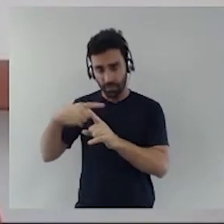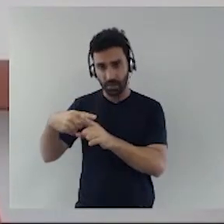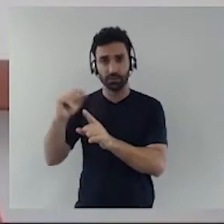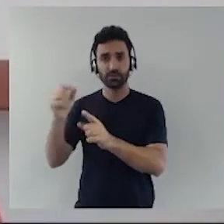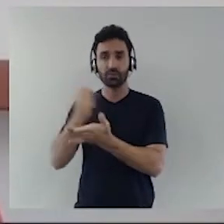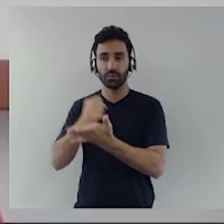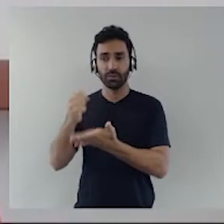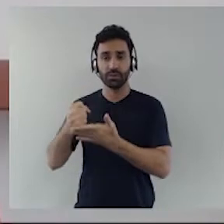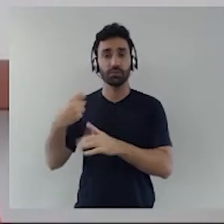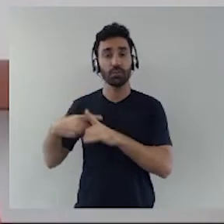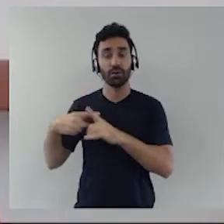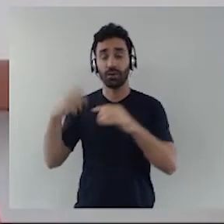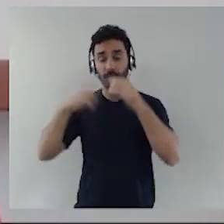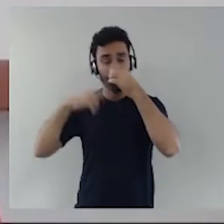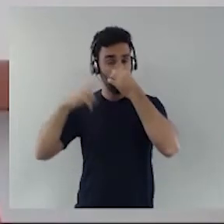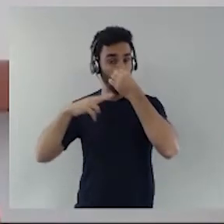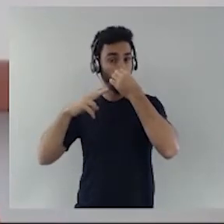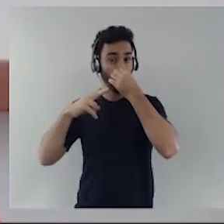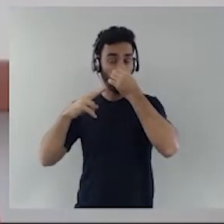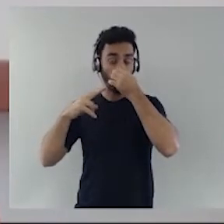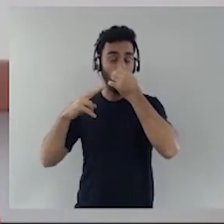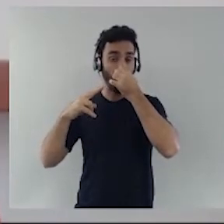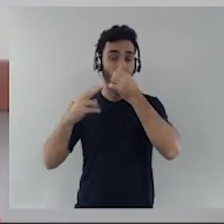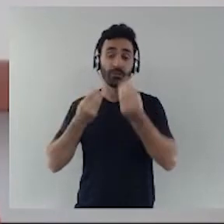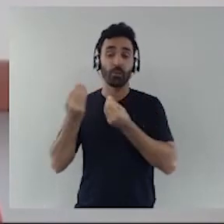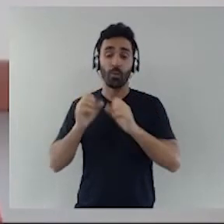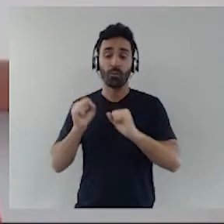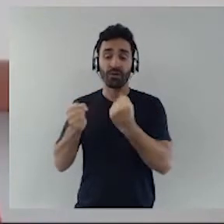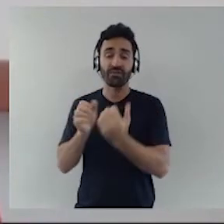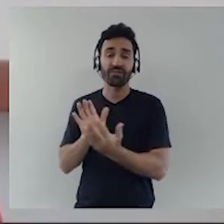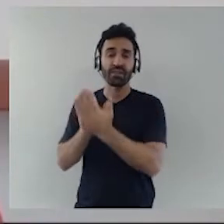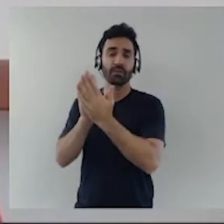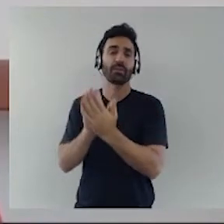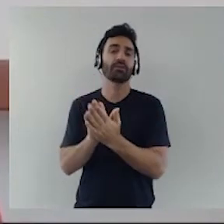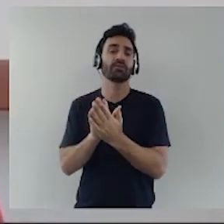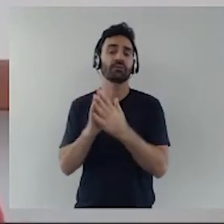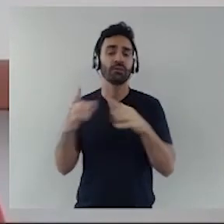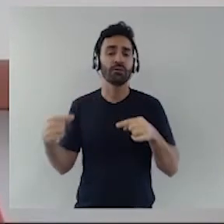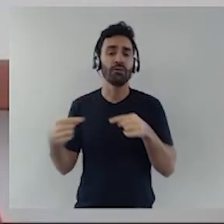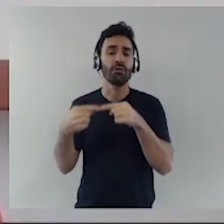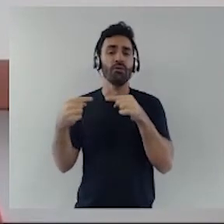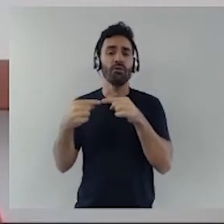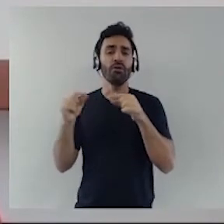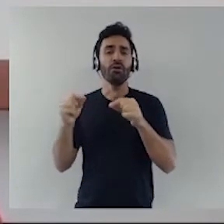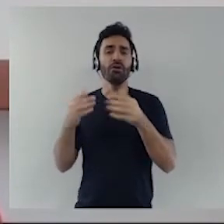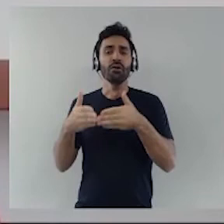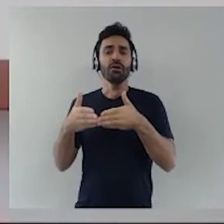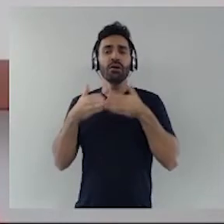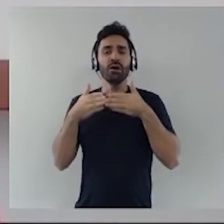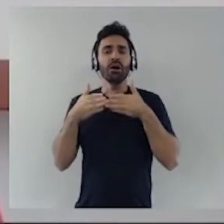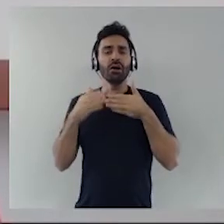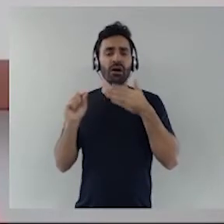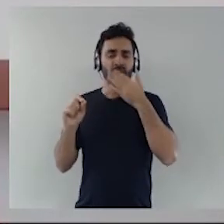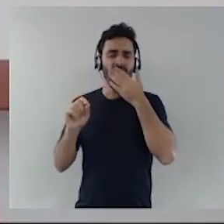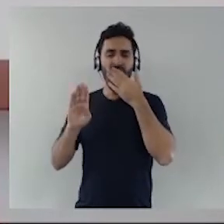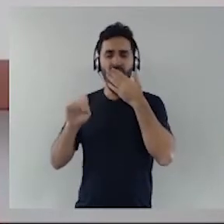por emergência uma das medidas de enfrentamento ela envolve a requisição de bens e serviços